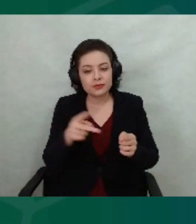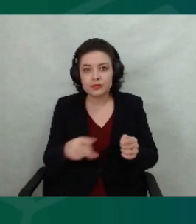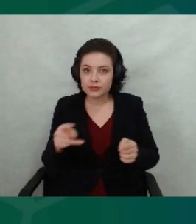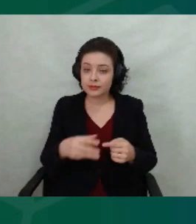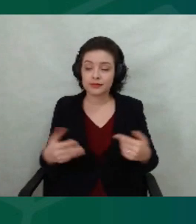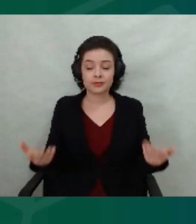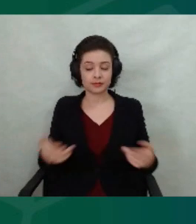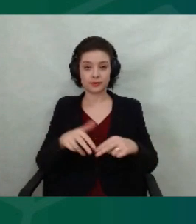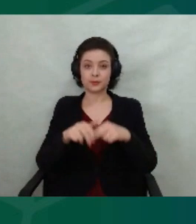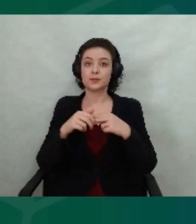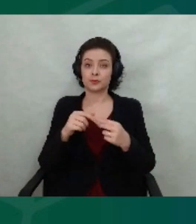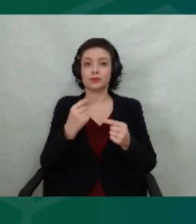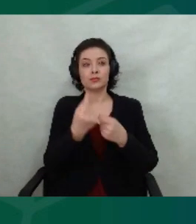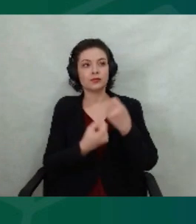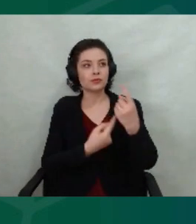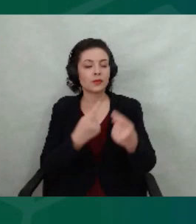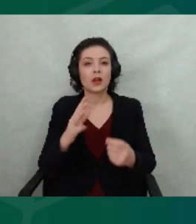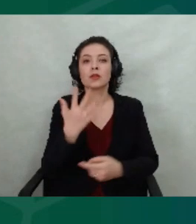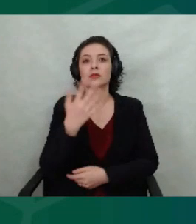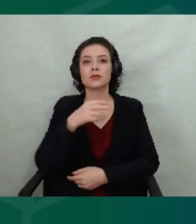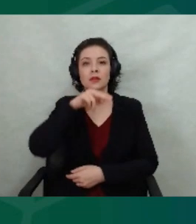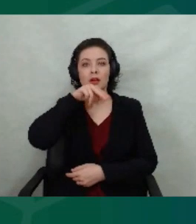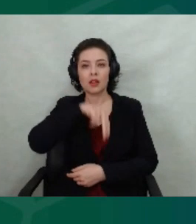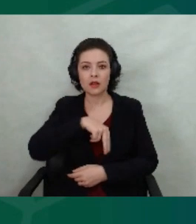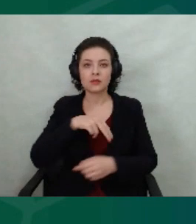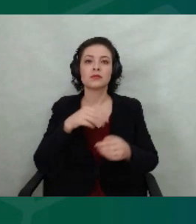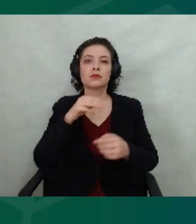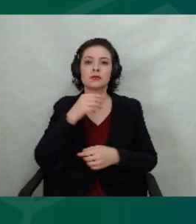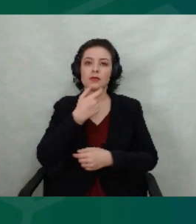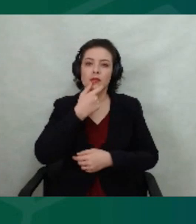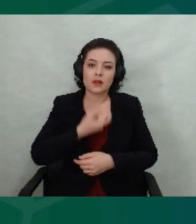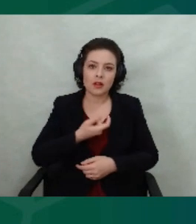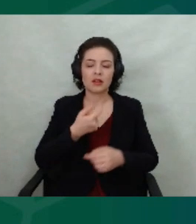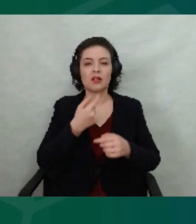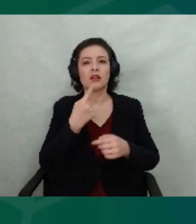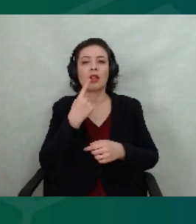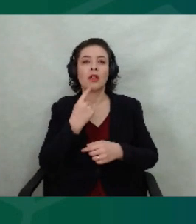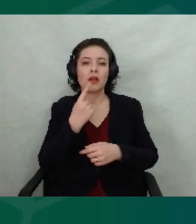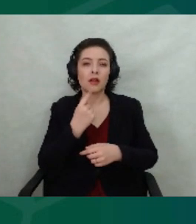algumas repercussões, como a língua ferida, sangrando, com edema,